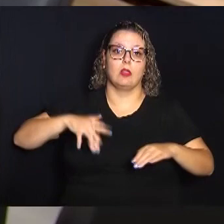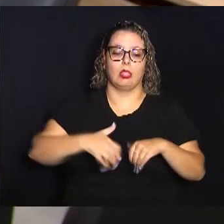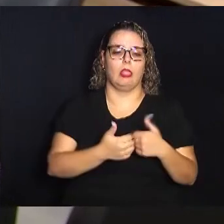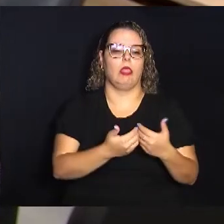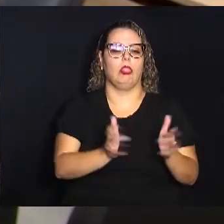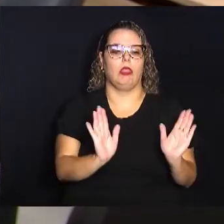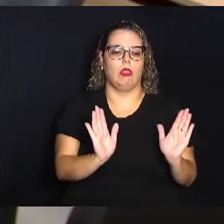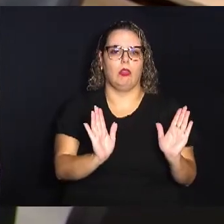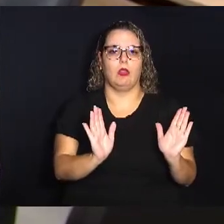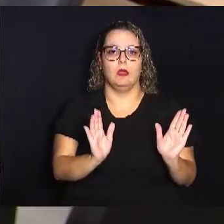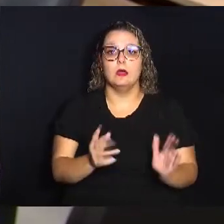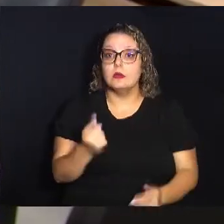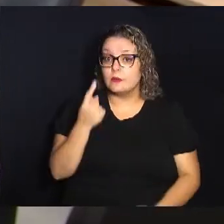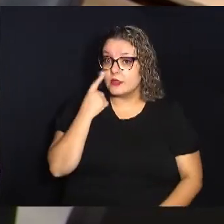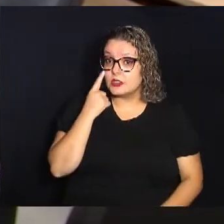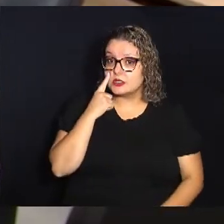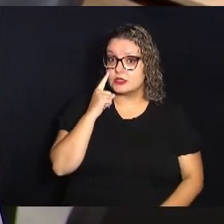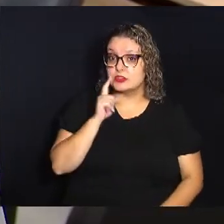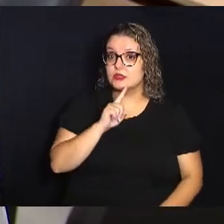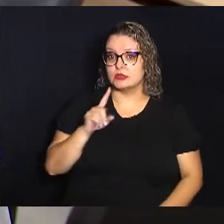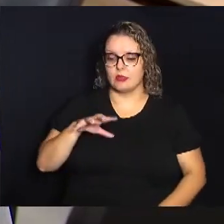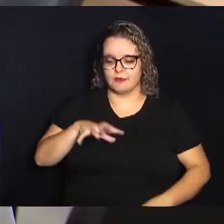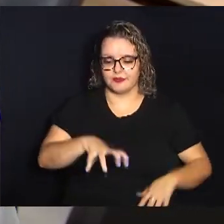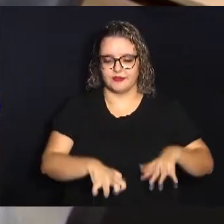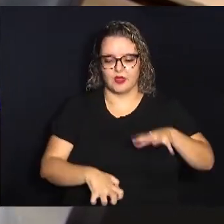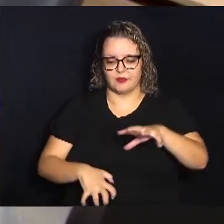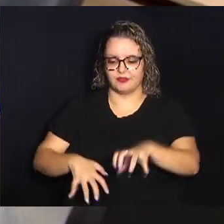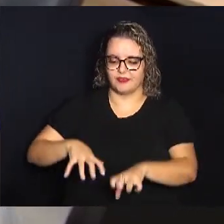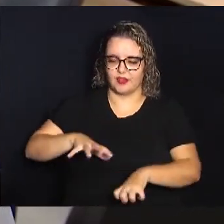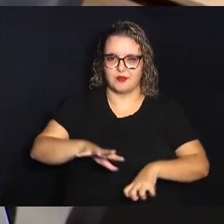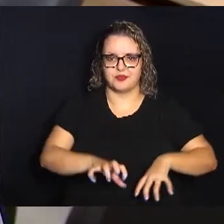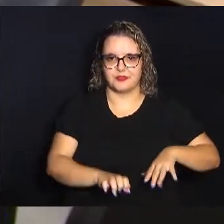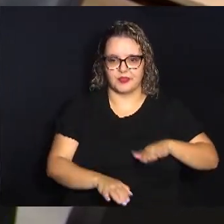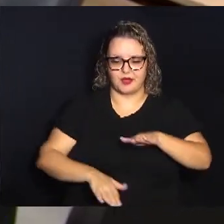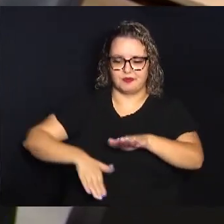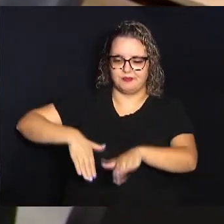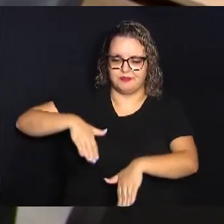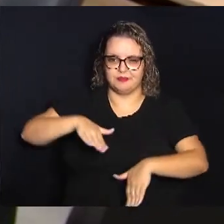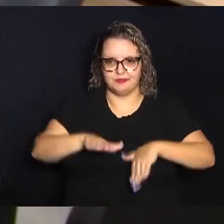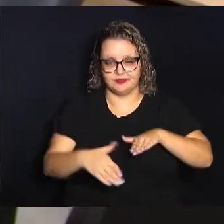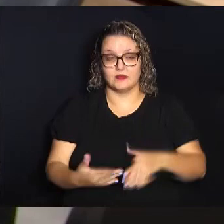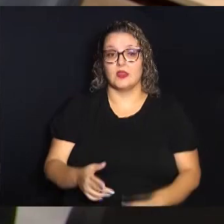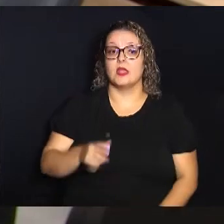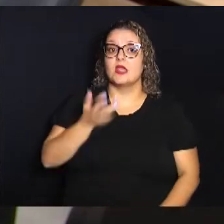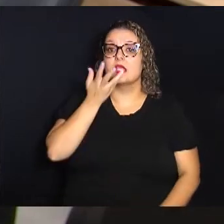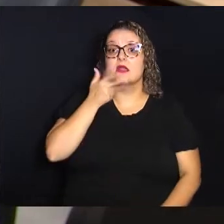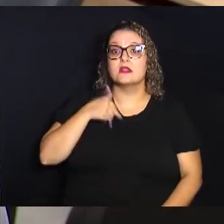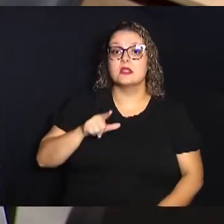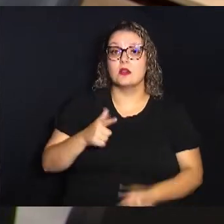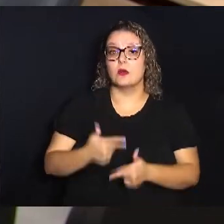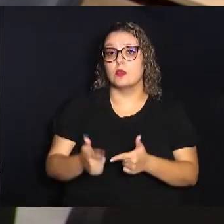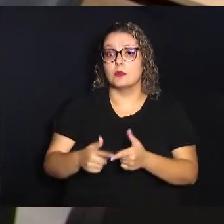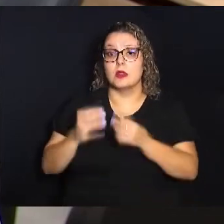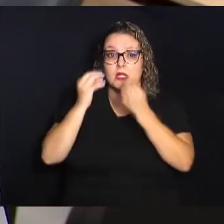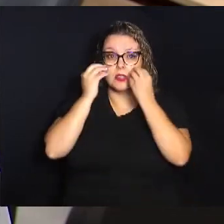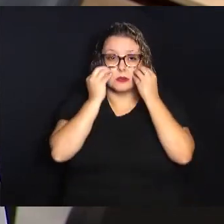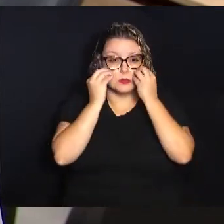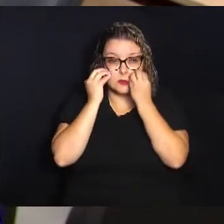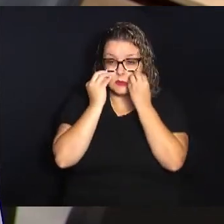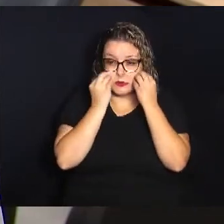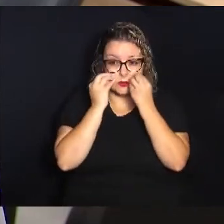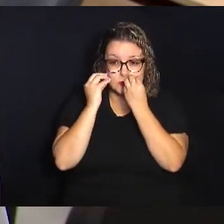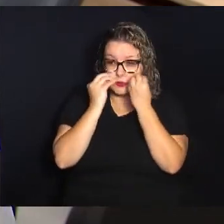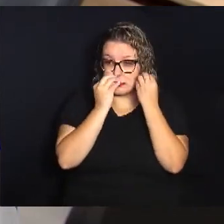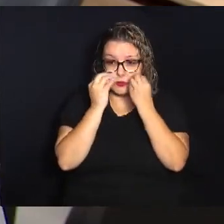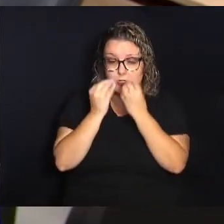esgoto cé aberto pisa no barro tem pessoas crianças que tem problema de renite não